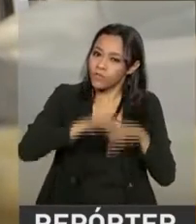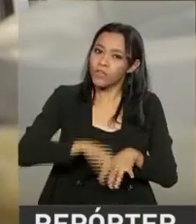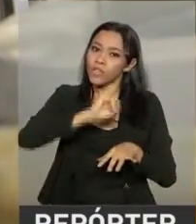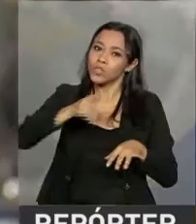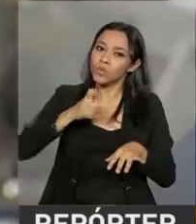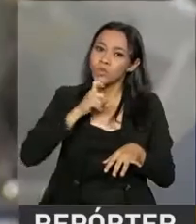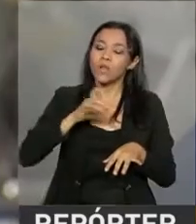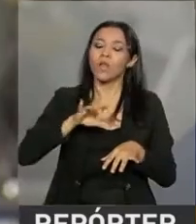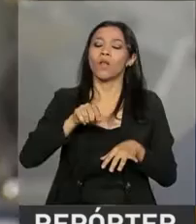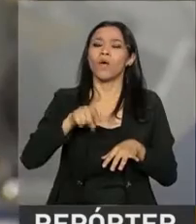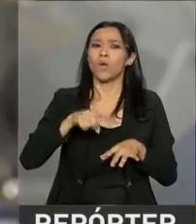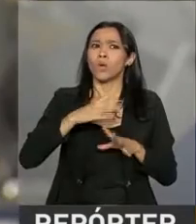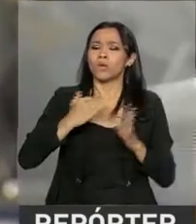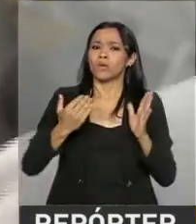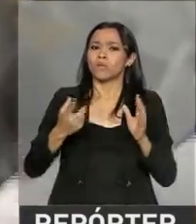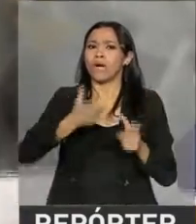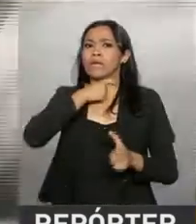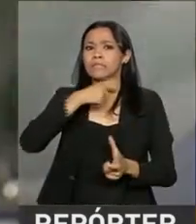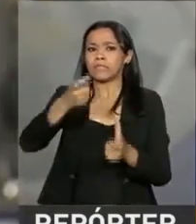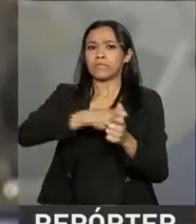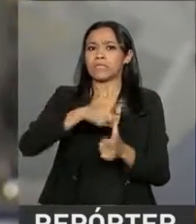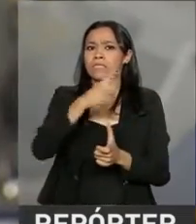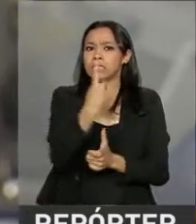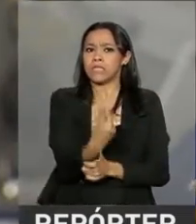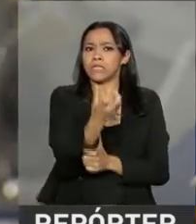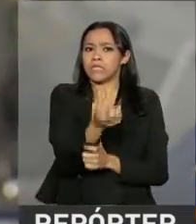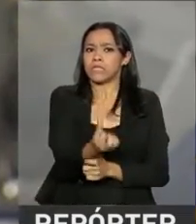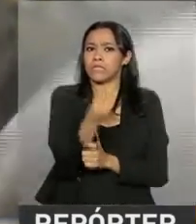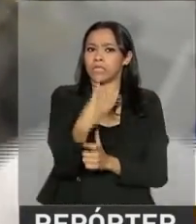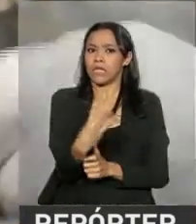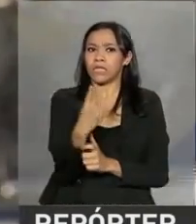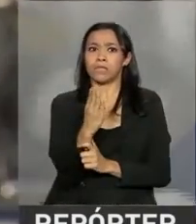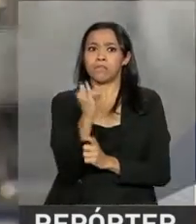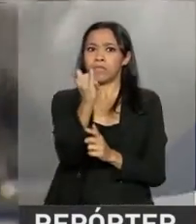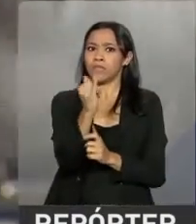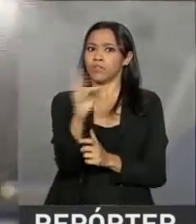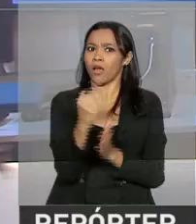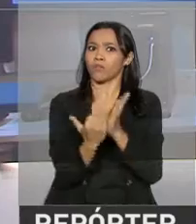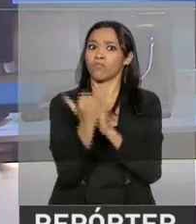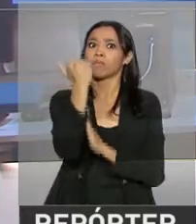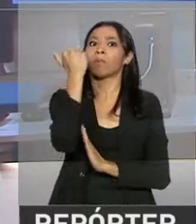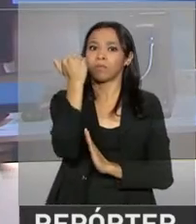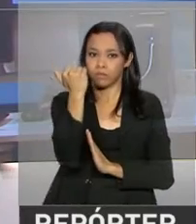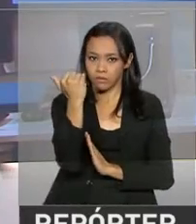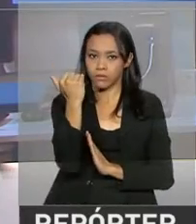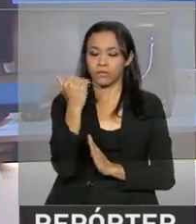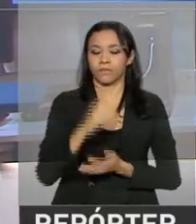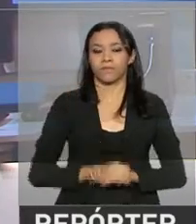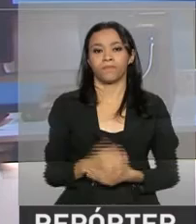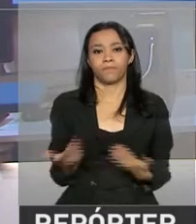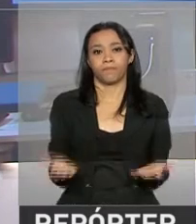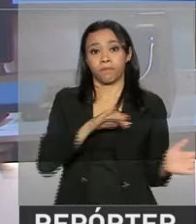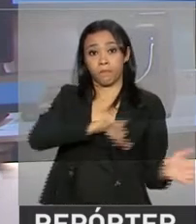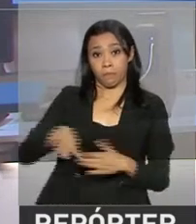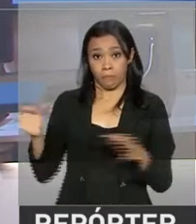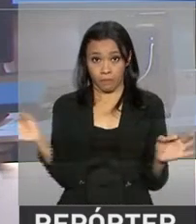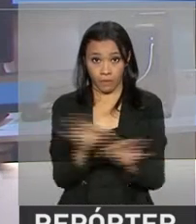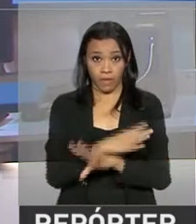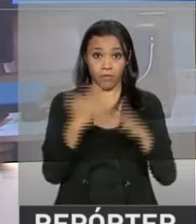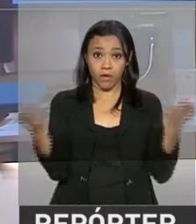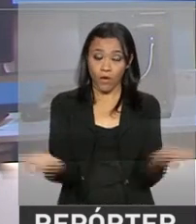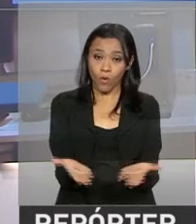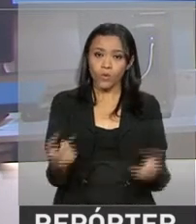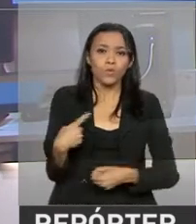o déficit ultrapassa 163 bilhões de reais. Termina hoje o prazo para